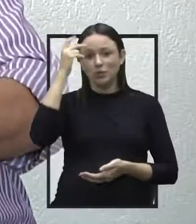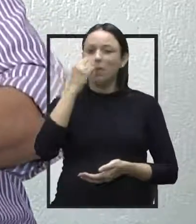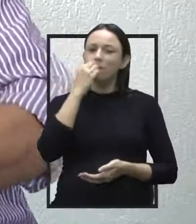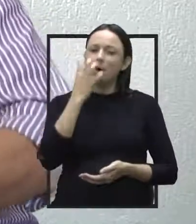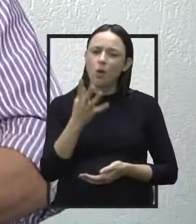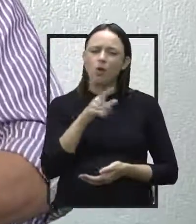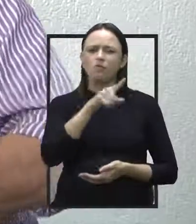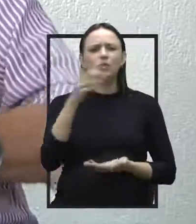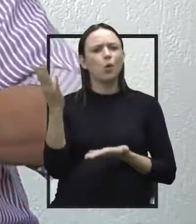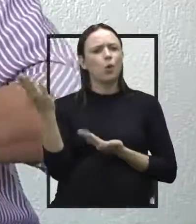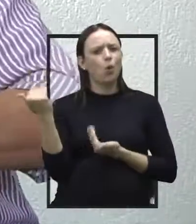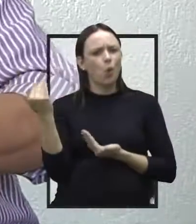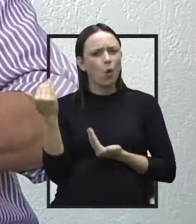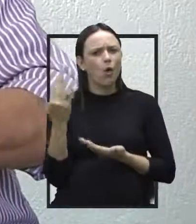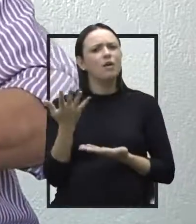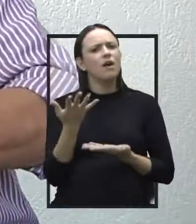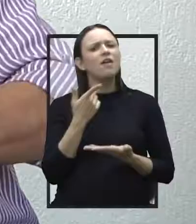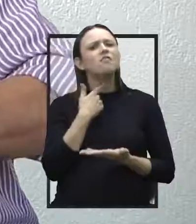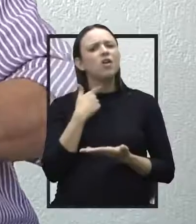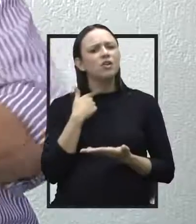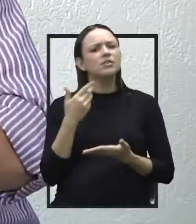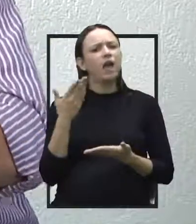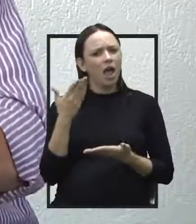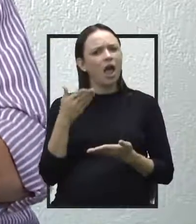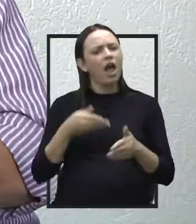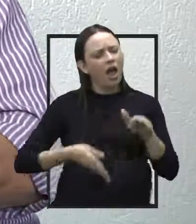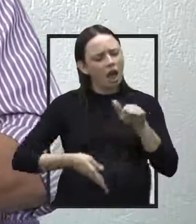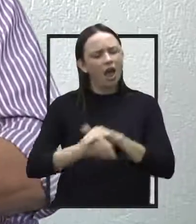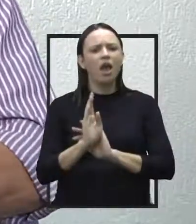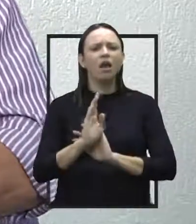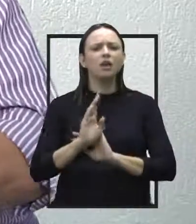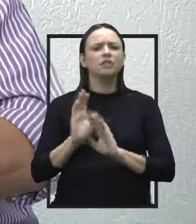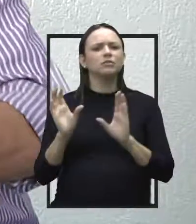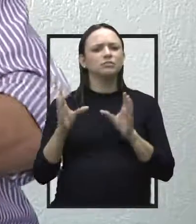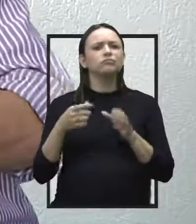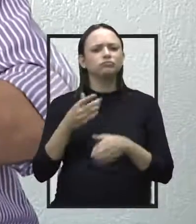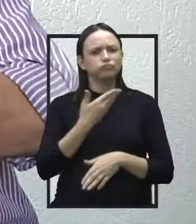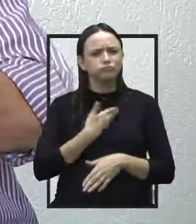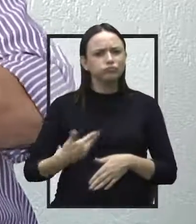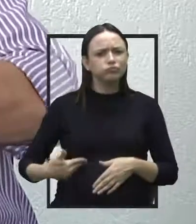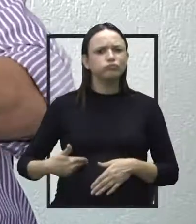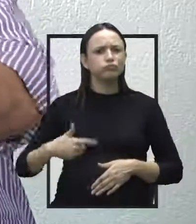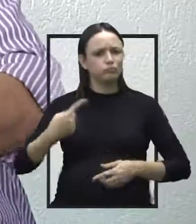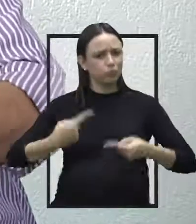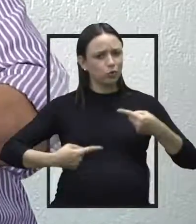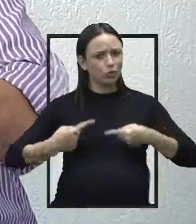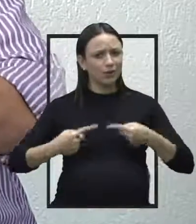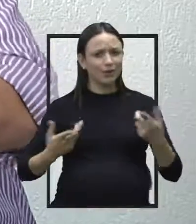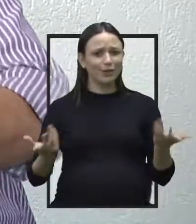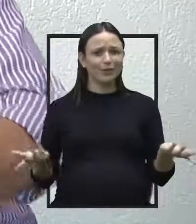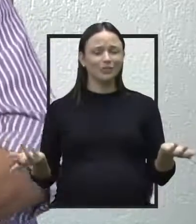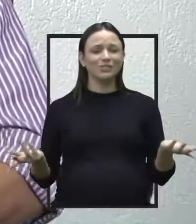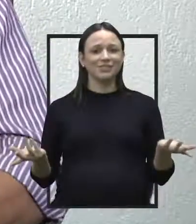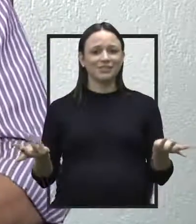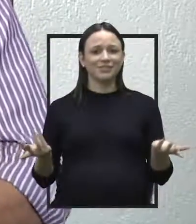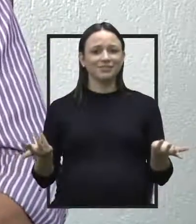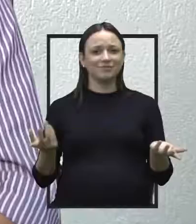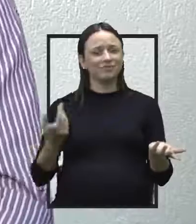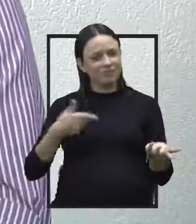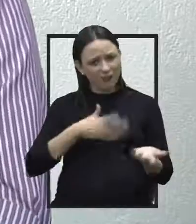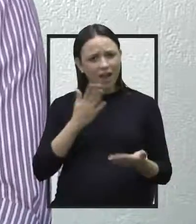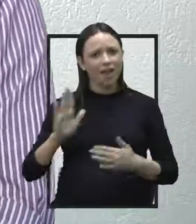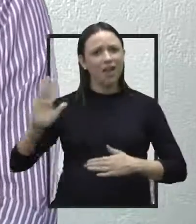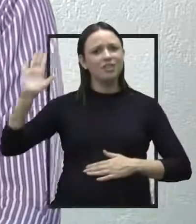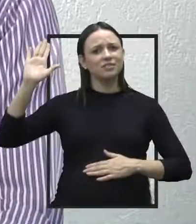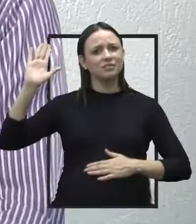pessoas mais novas, se integrem, ingressem na carreira pública, na vida política da cidade e se